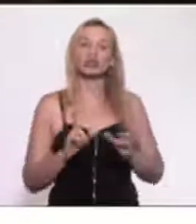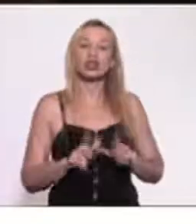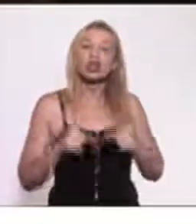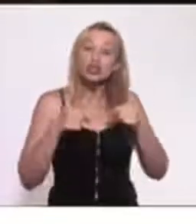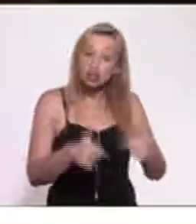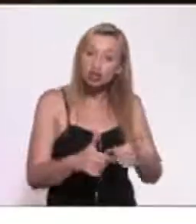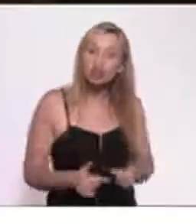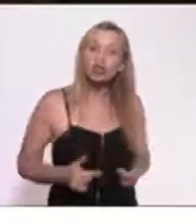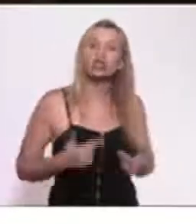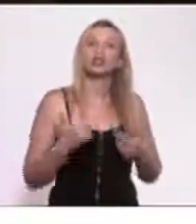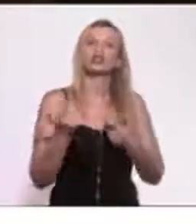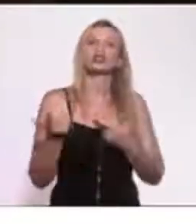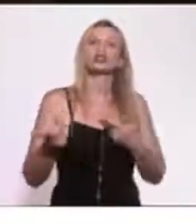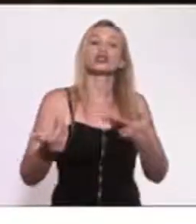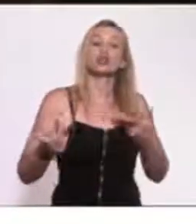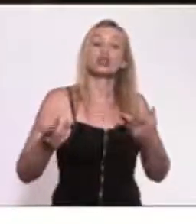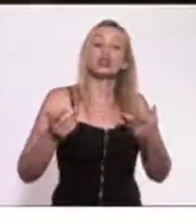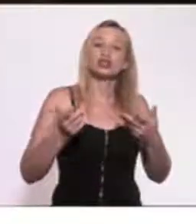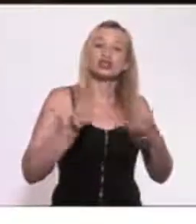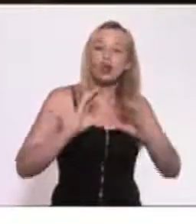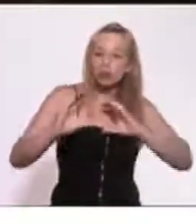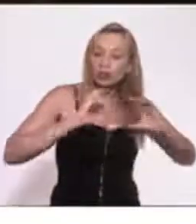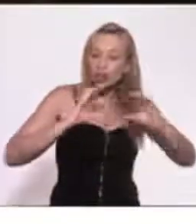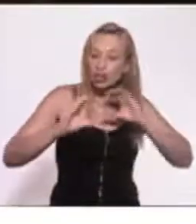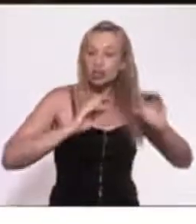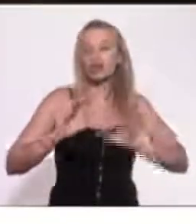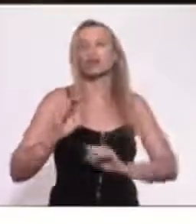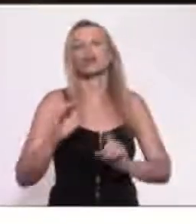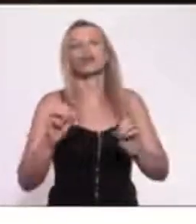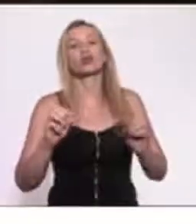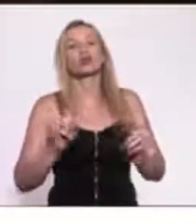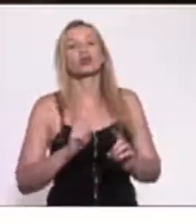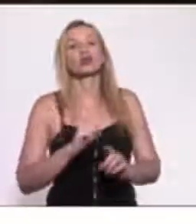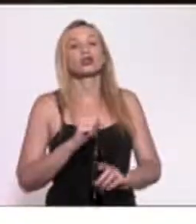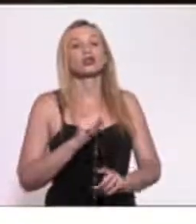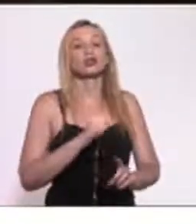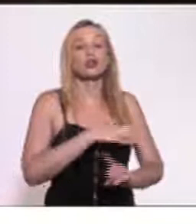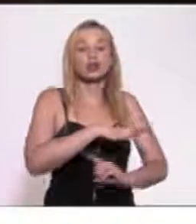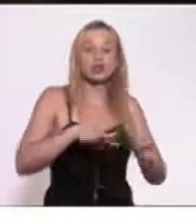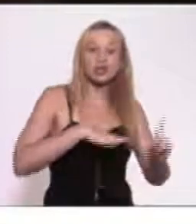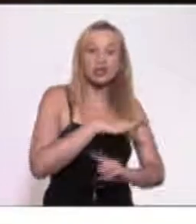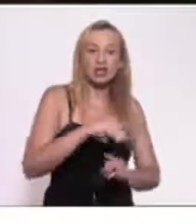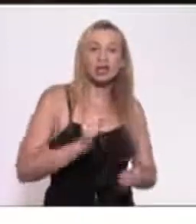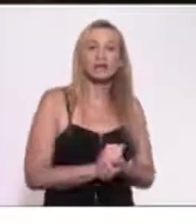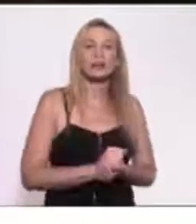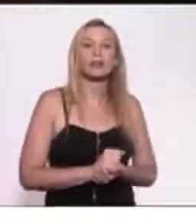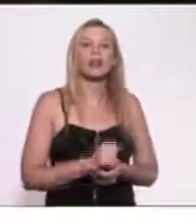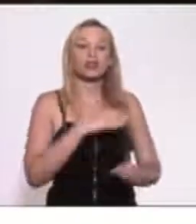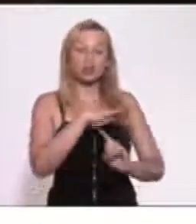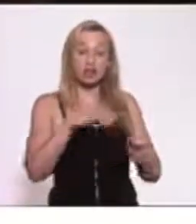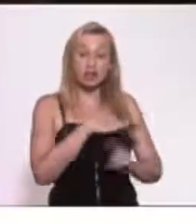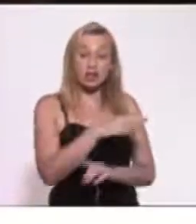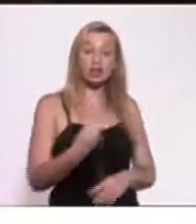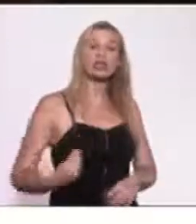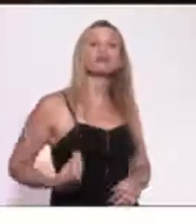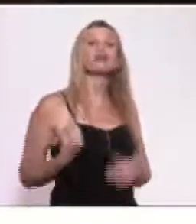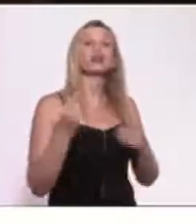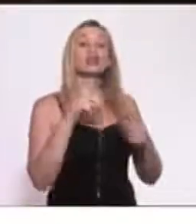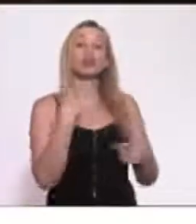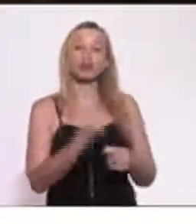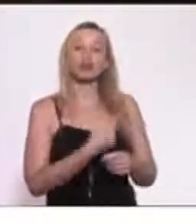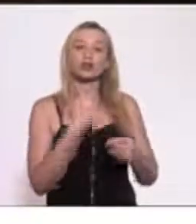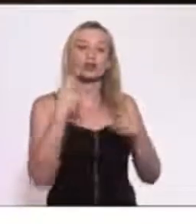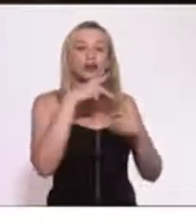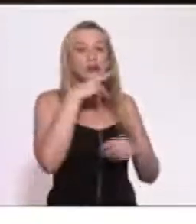de conexão, de ponte, fazendo com que a gente tenha, de uma vez por todas, a sociedade sendo presente aqui no nosso parlamento,